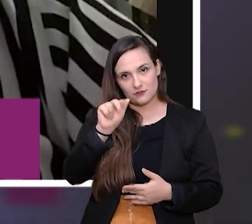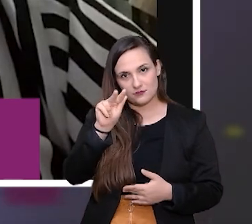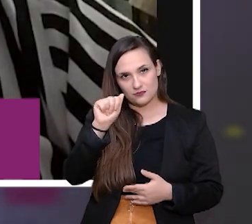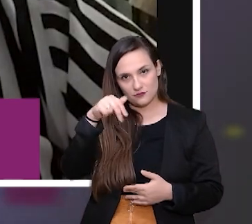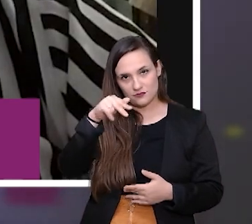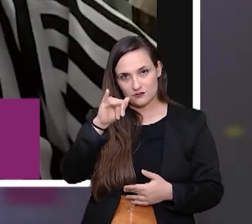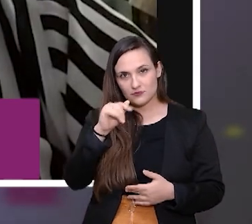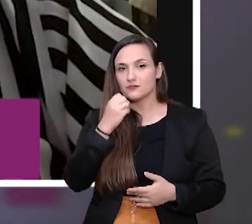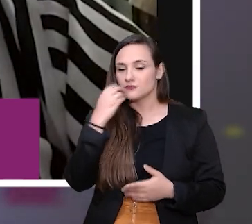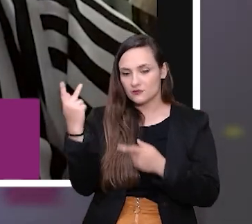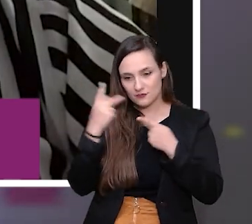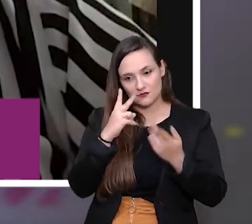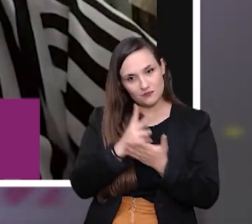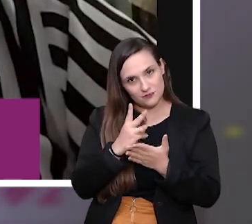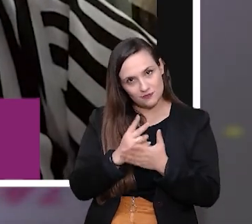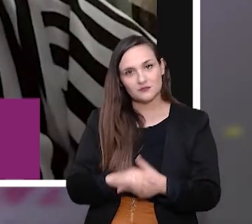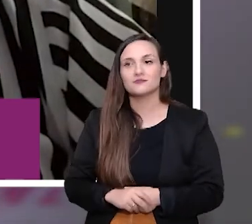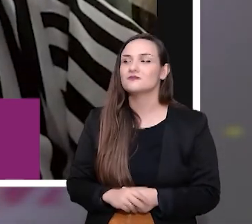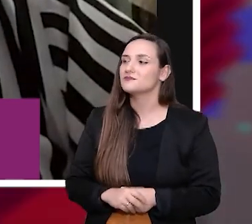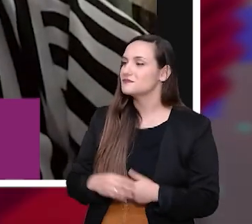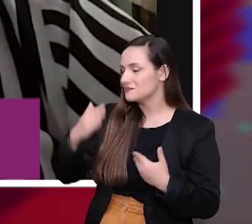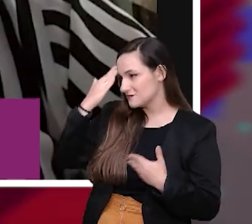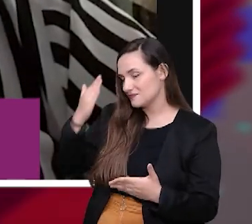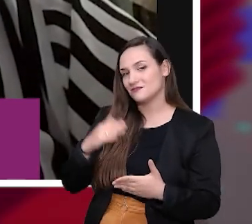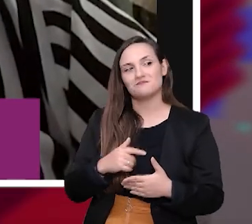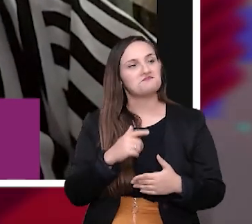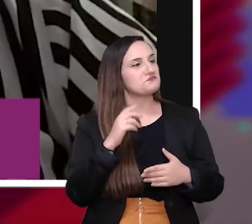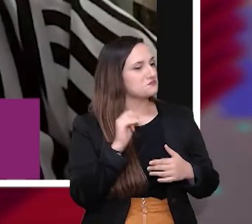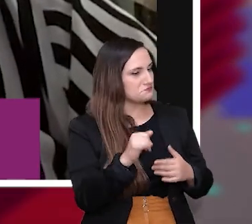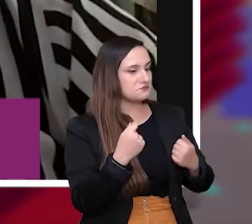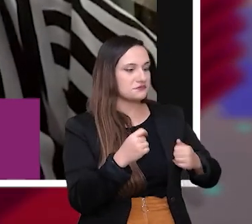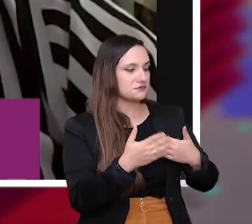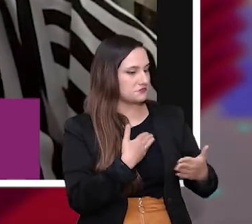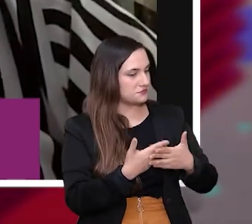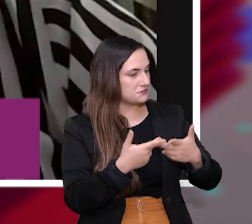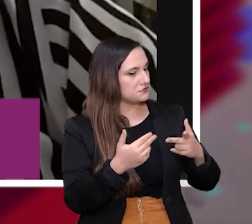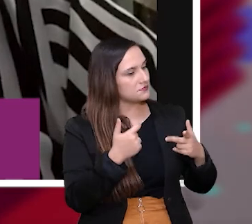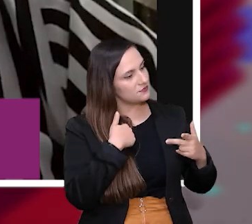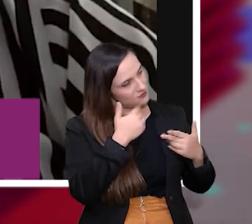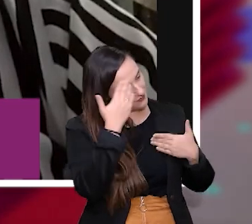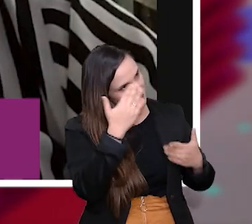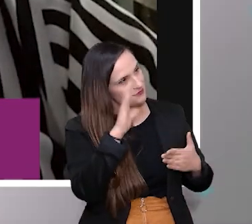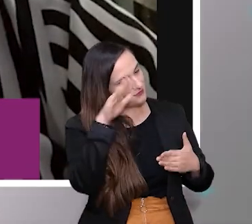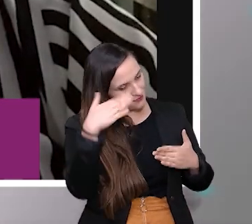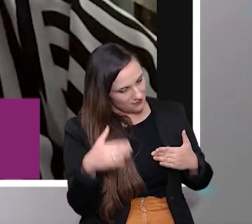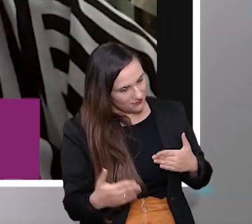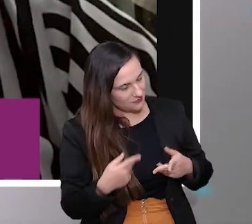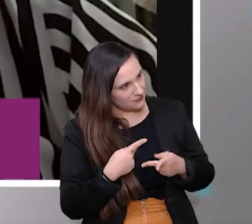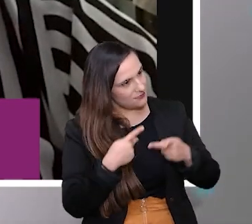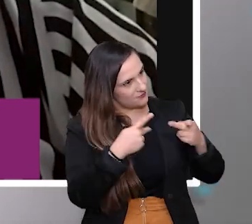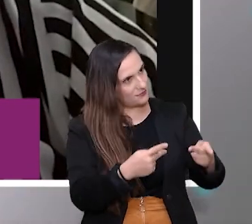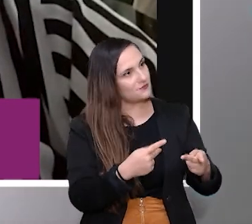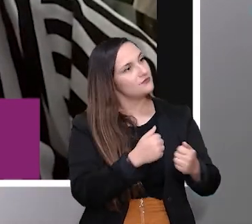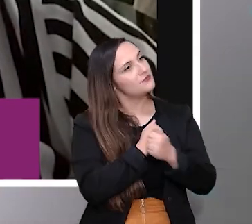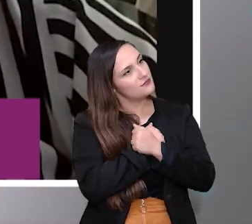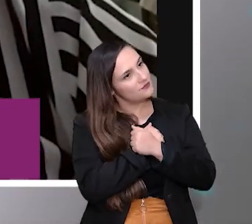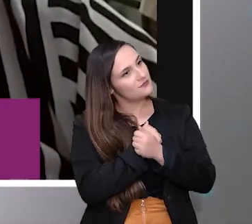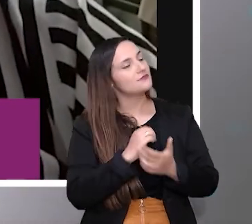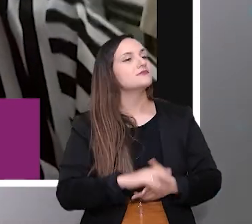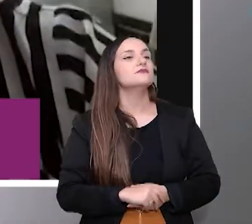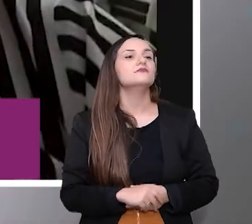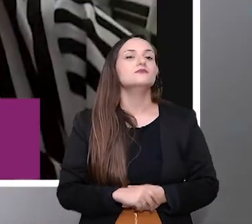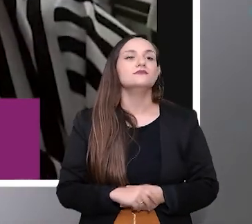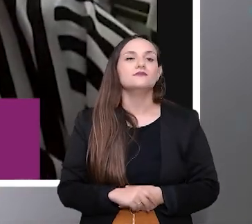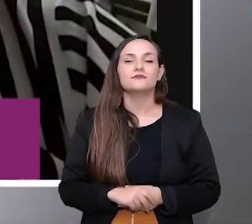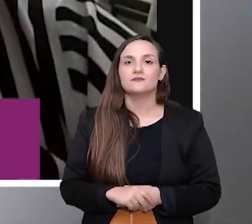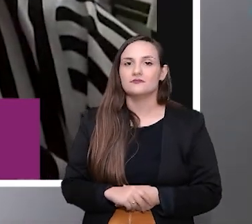Seja sempre muito bem-vinda, obrigada. Estou às ordens, viu? Eu que agradeço um monte, fico muito honrada com o convite. Lívia, um abraço,